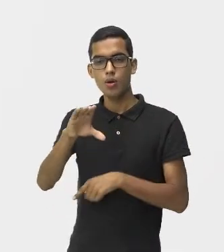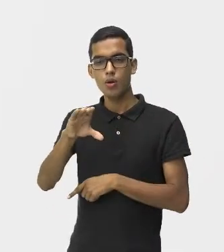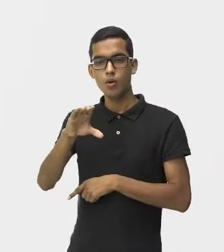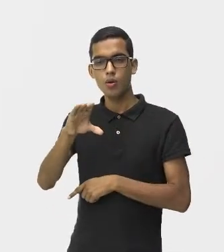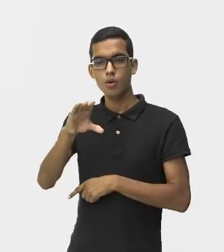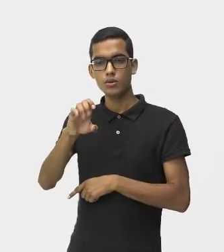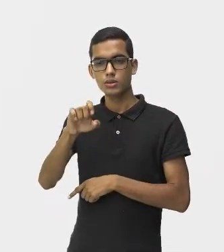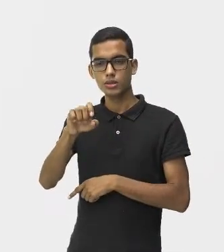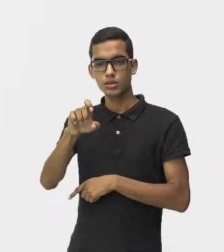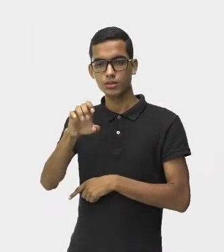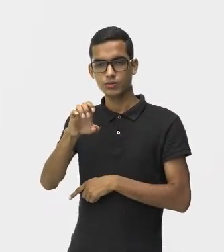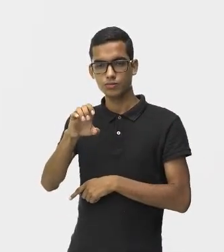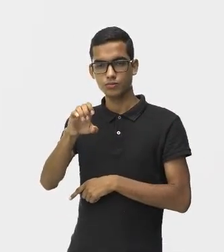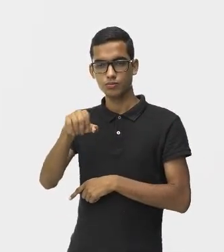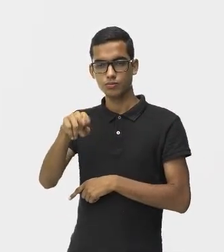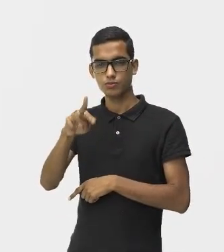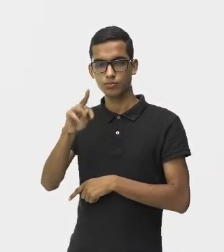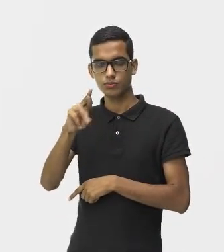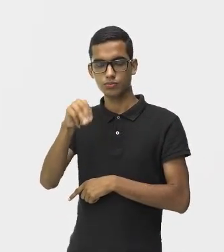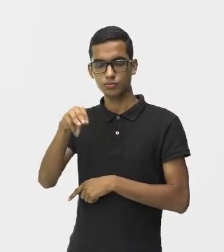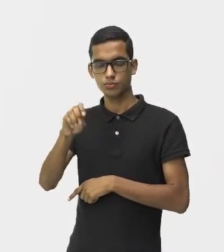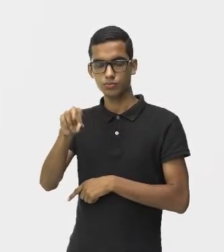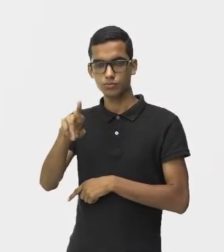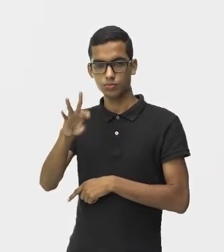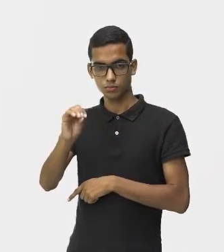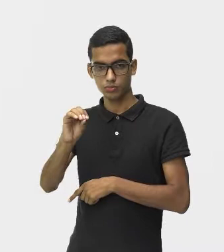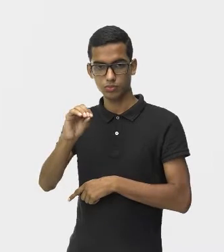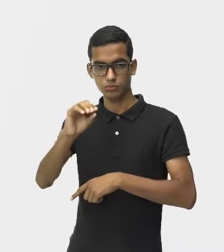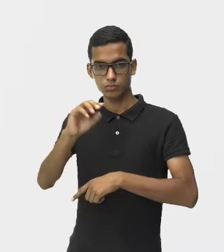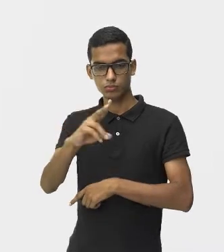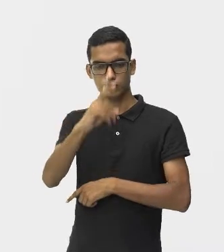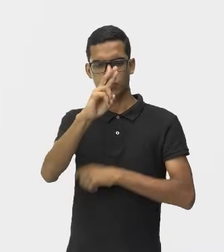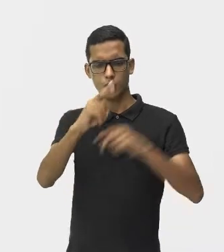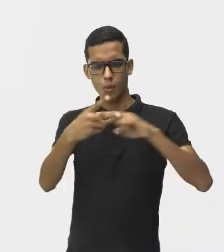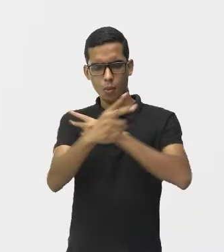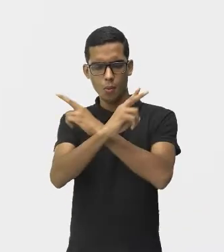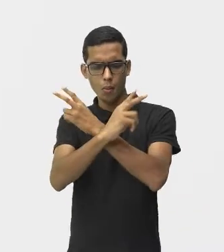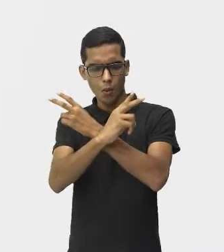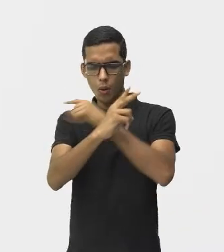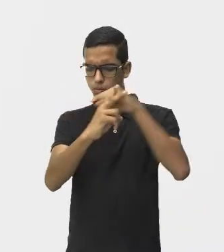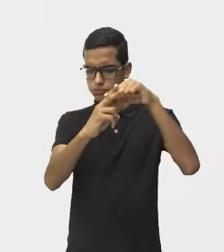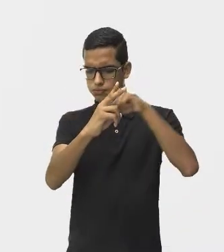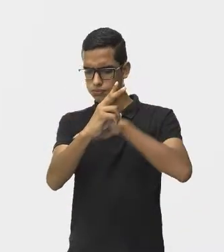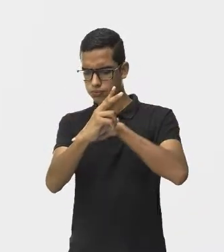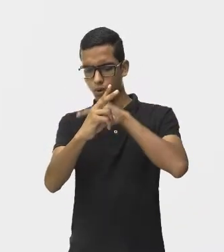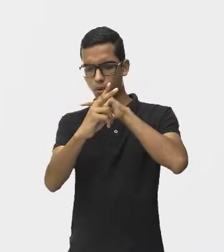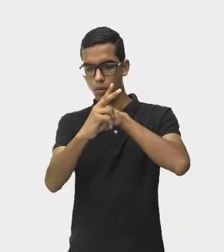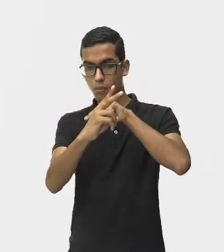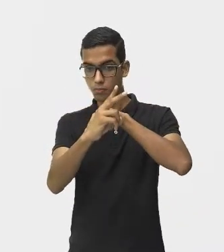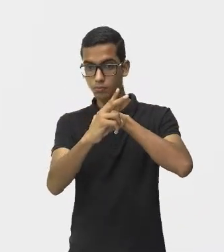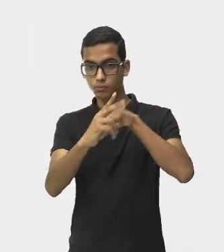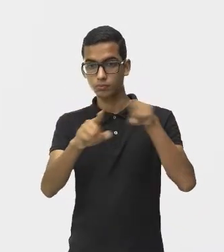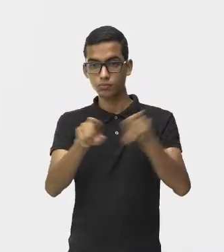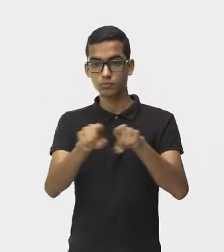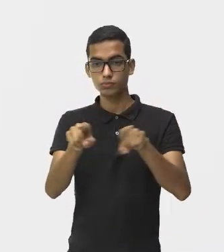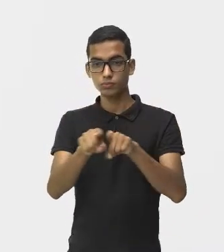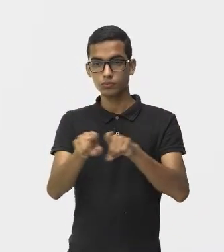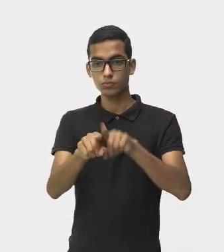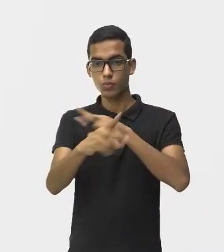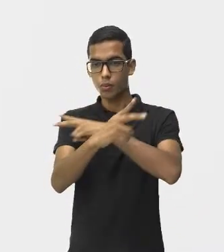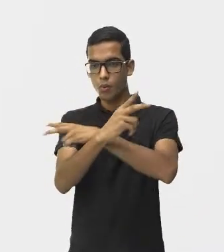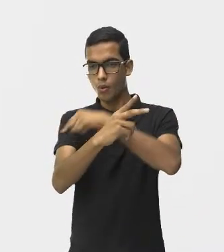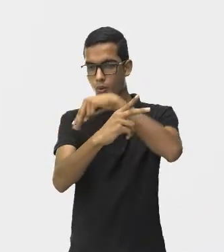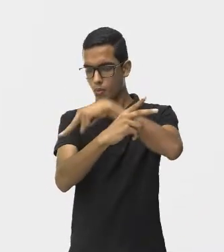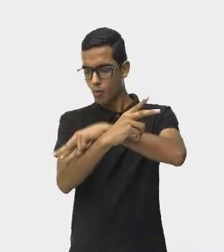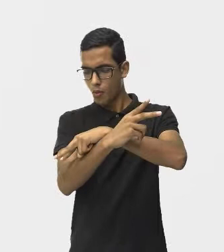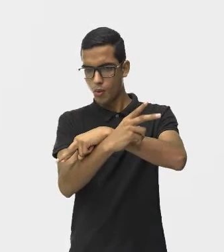o cromossomo, né, que faz parte do núcleo celular? Ele é formado por dois braços, né, que a gente chama de cromátides.